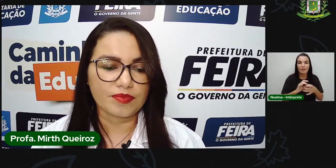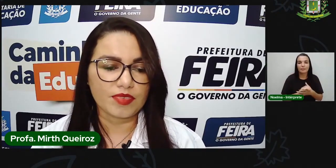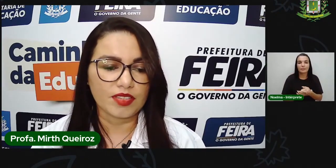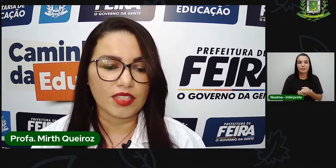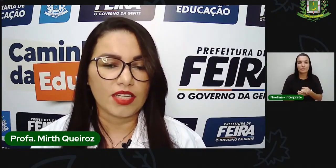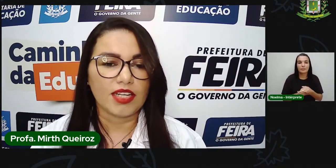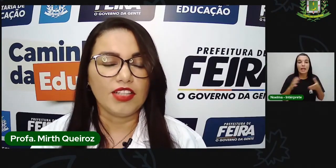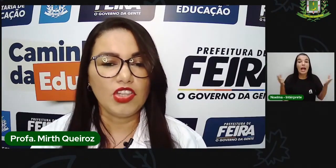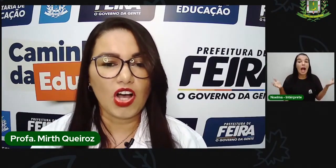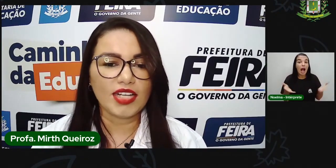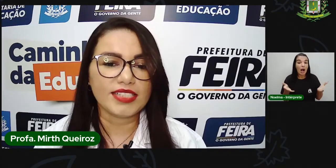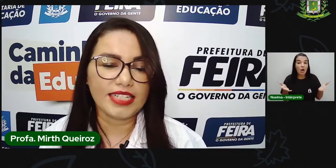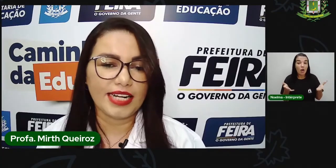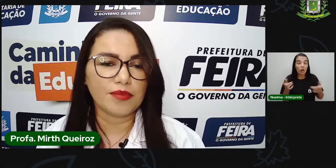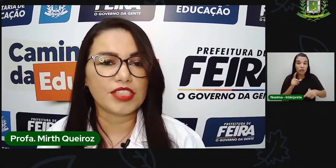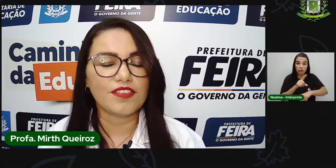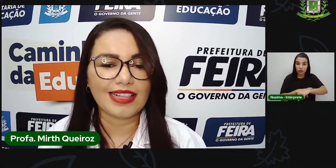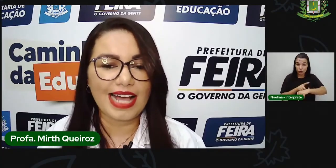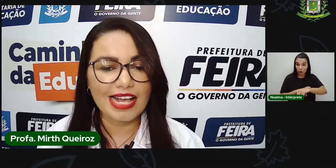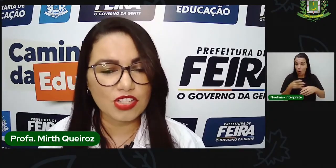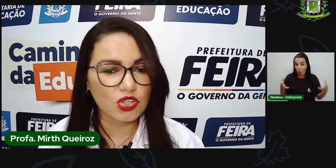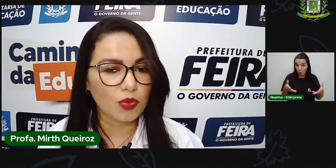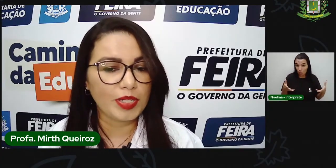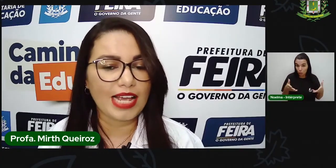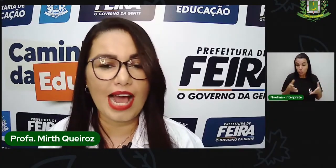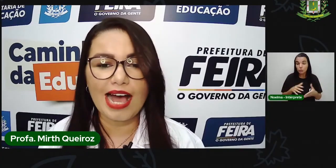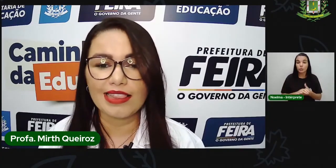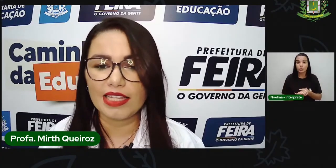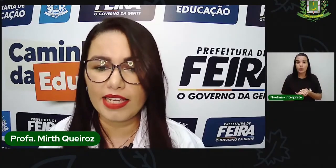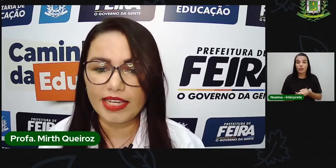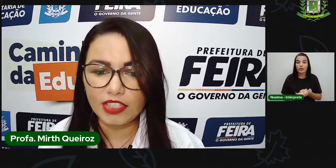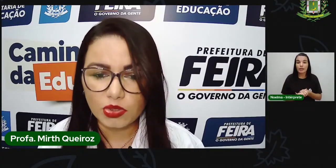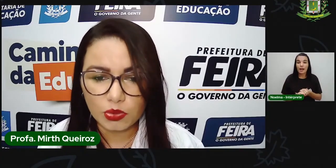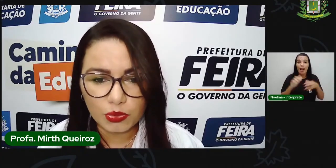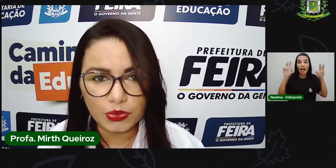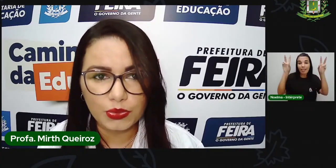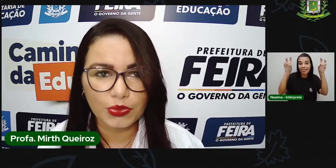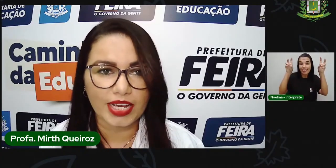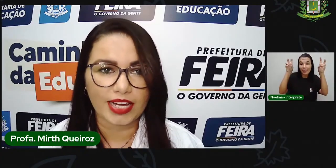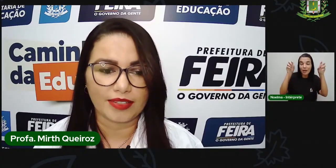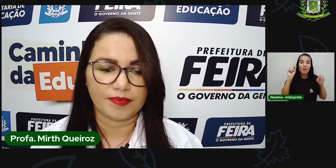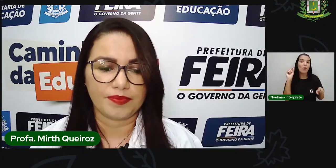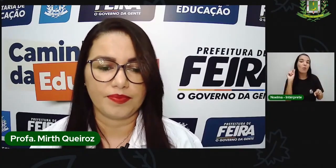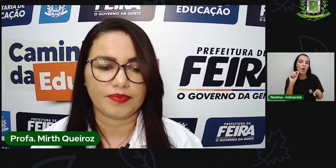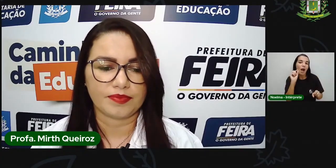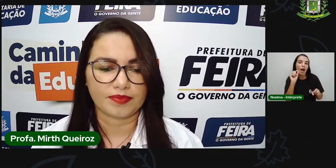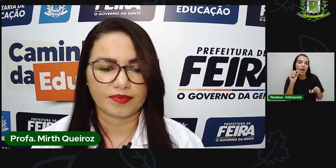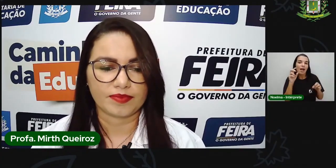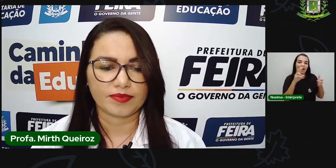nós iremos falar sobre a leitura.